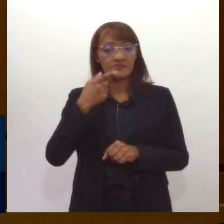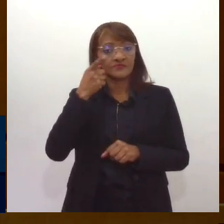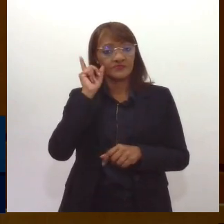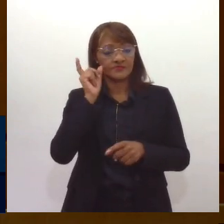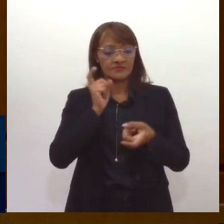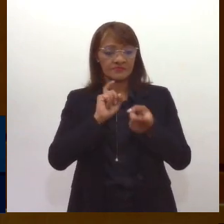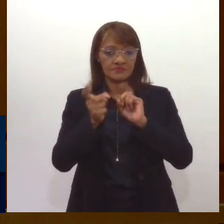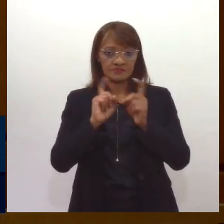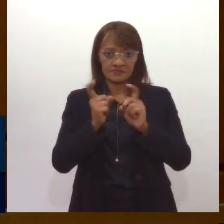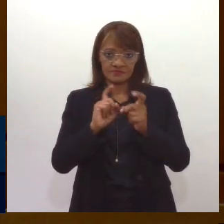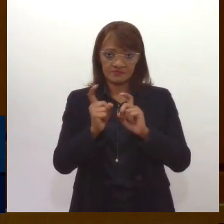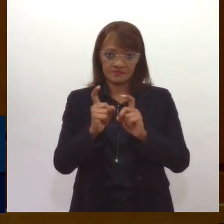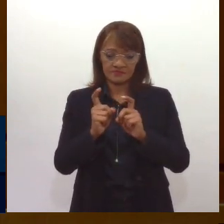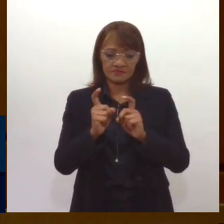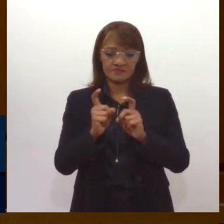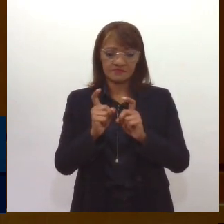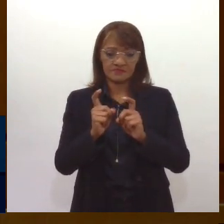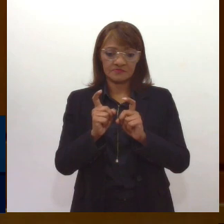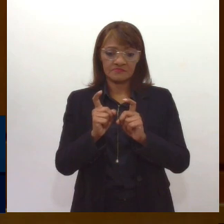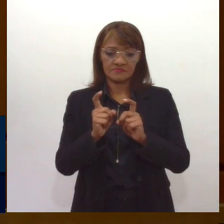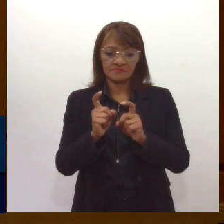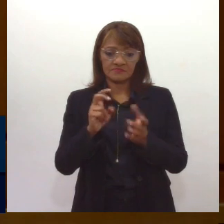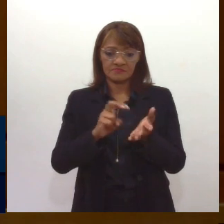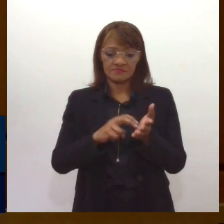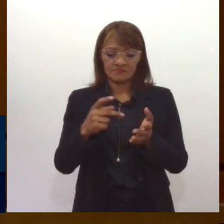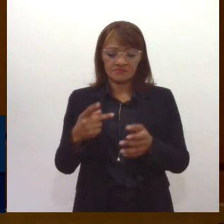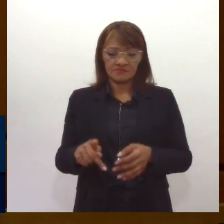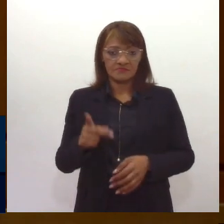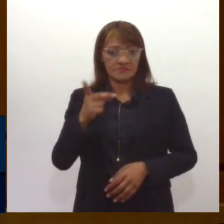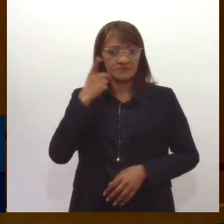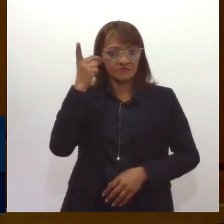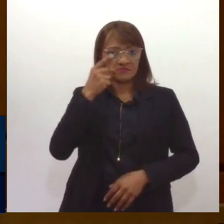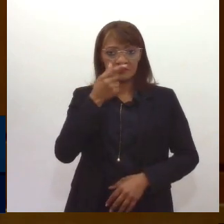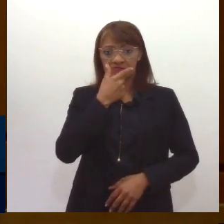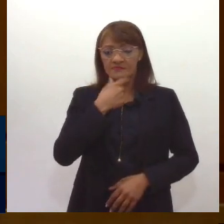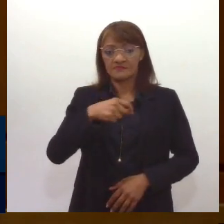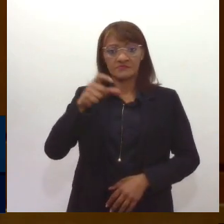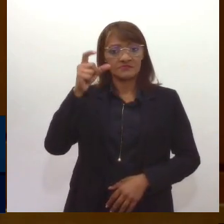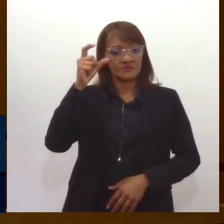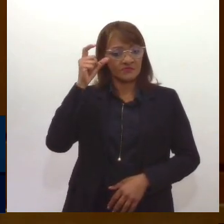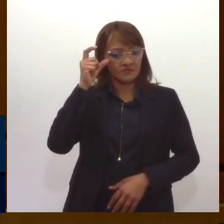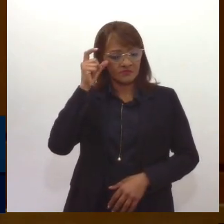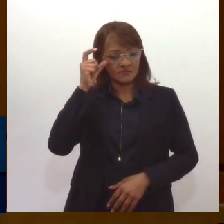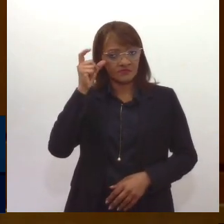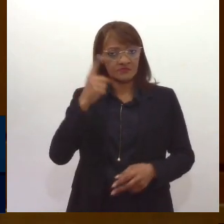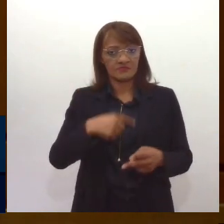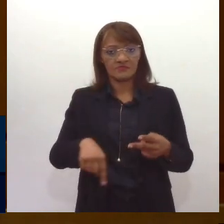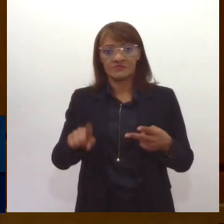pelo deputado Geórgio Passos e pelo deputado Garibaldo Mendonça,